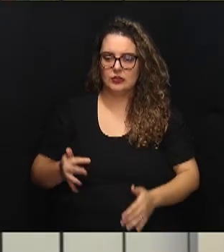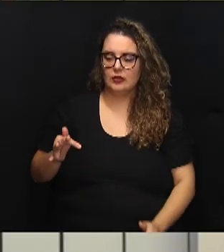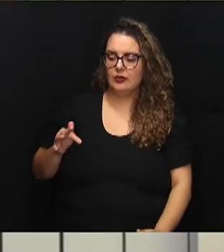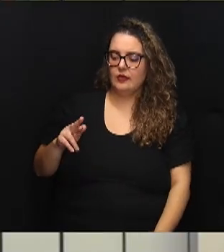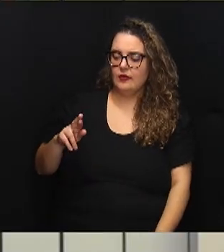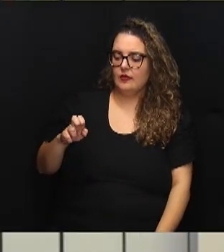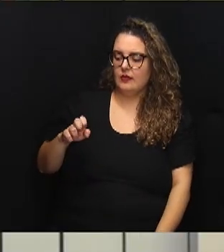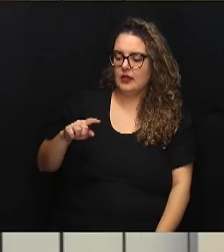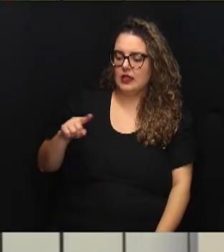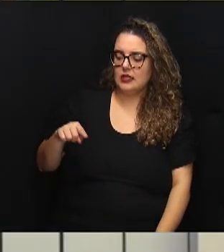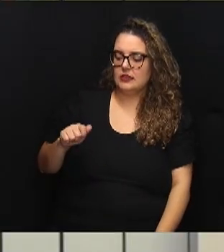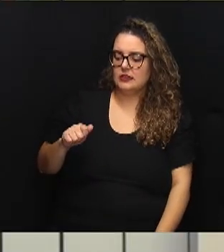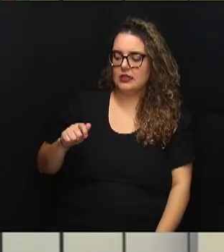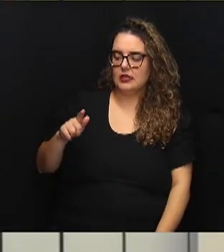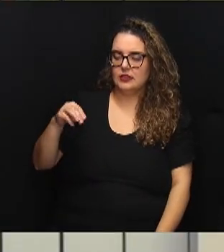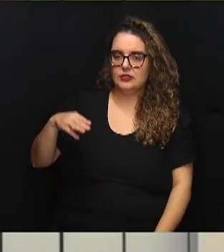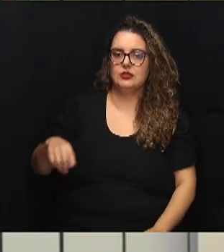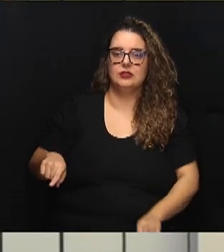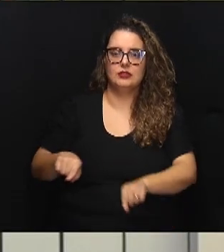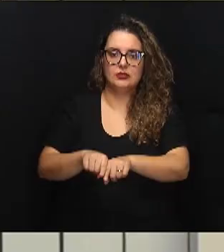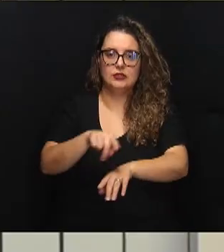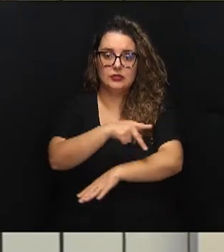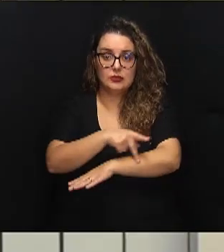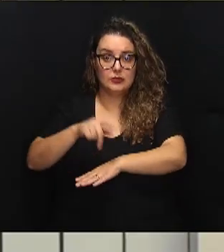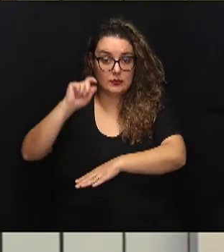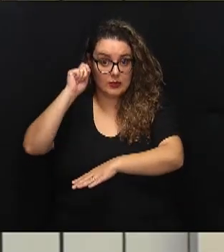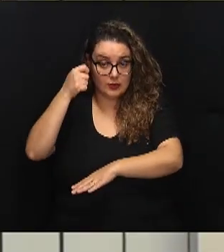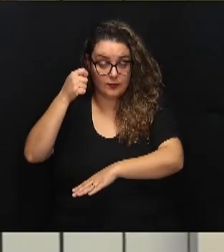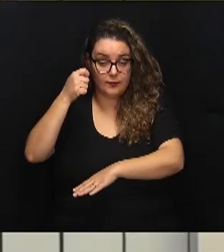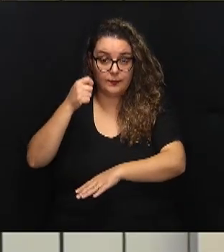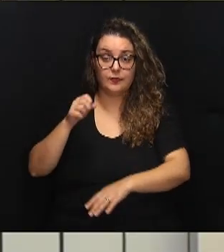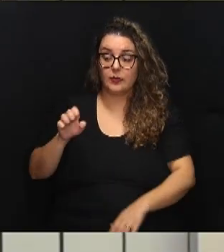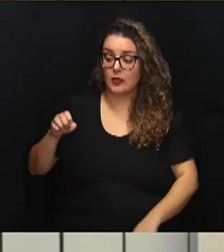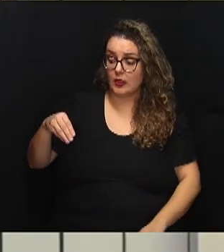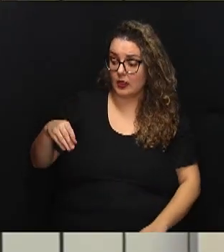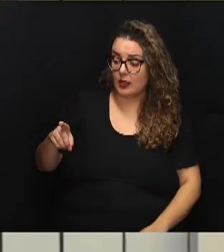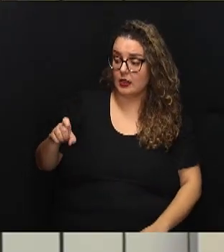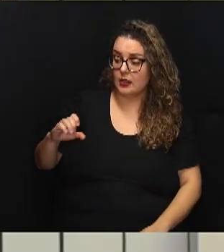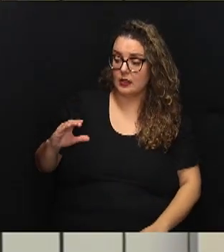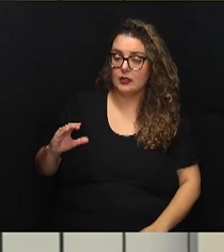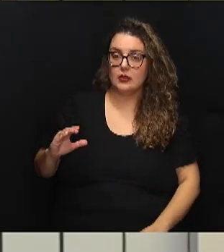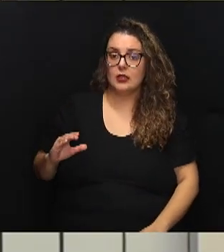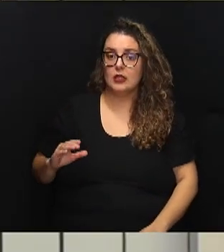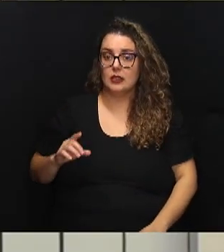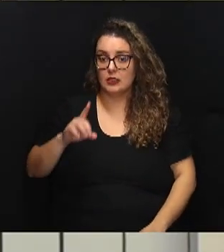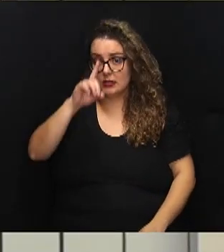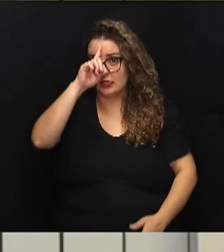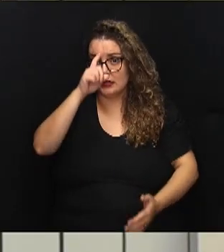e também recapeamento asfáltico. A INDEC definiu um desvio